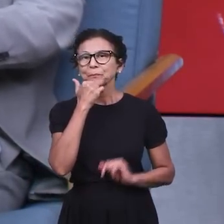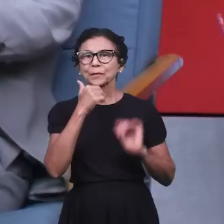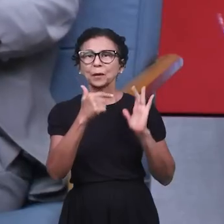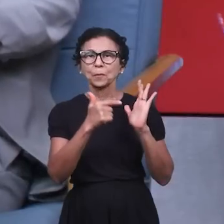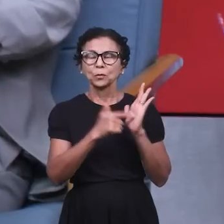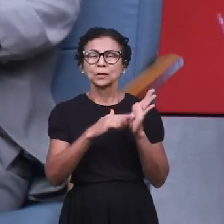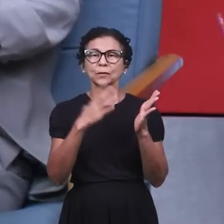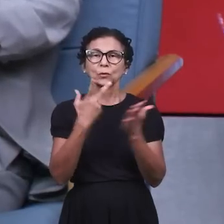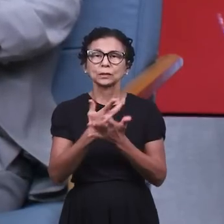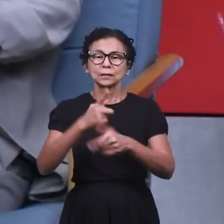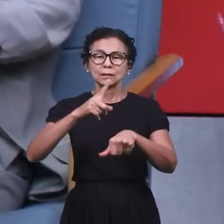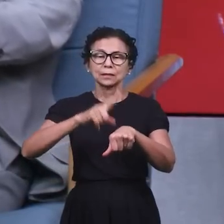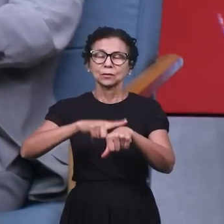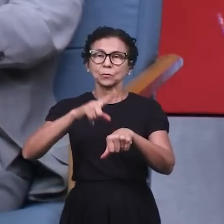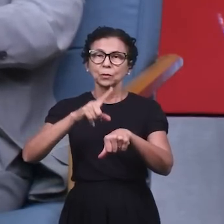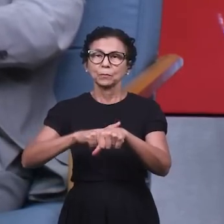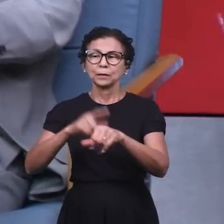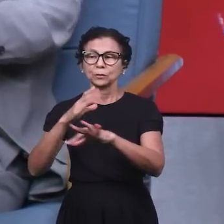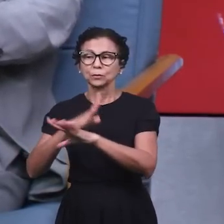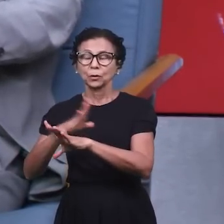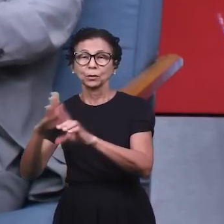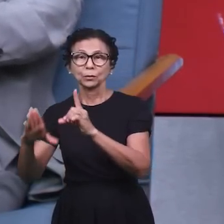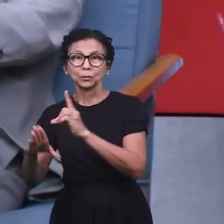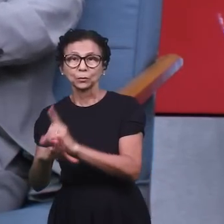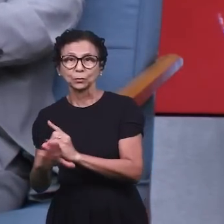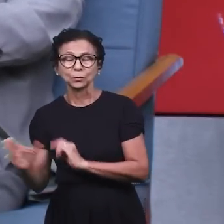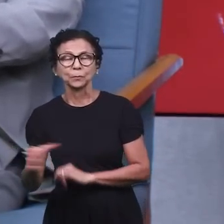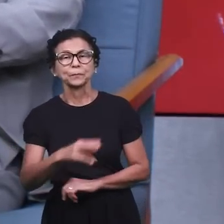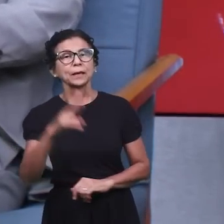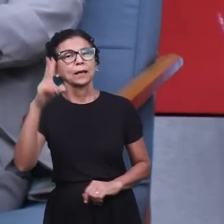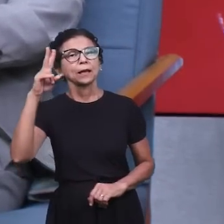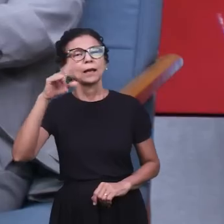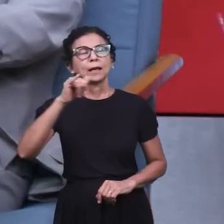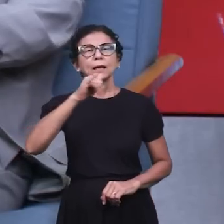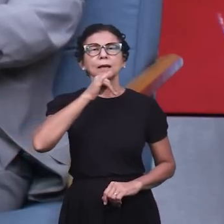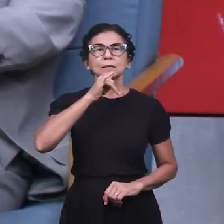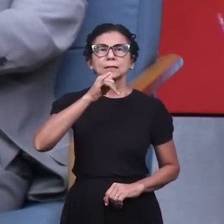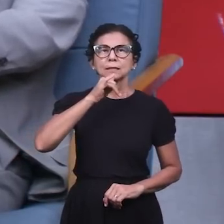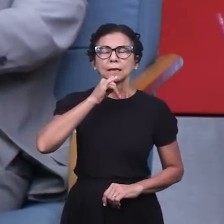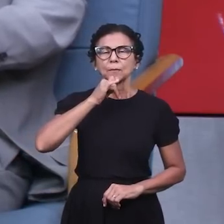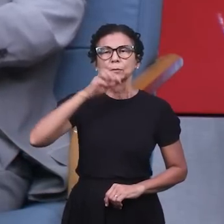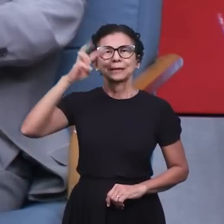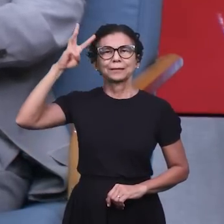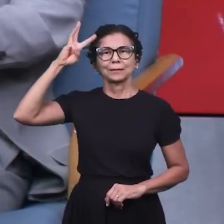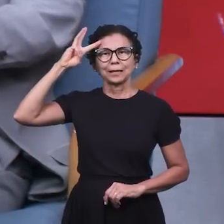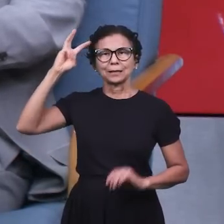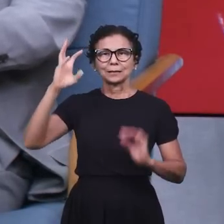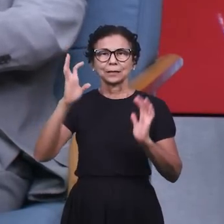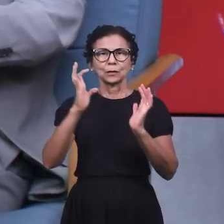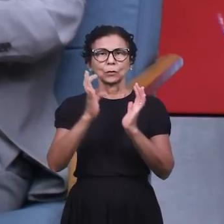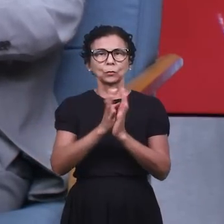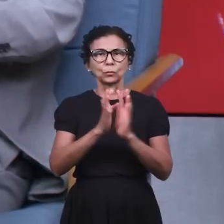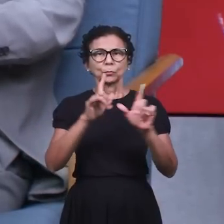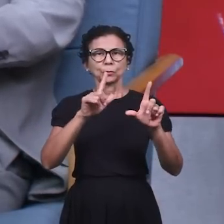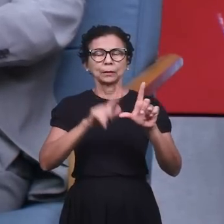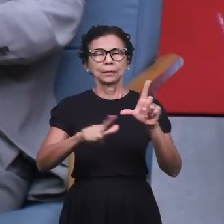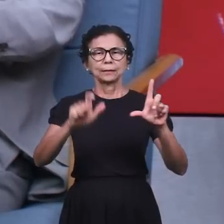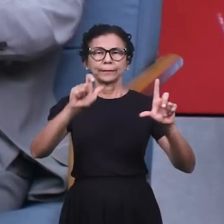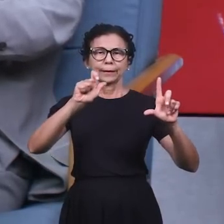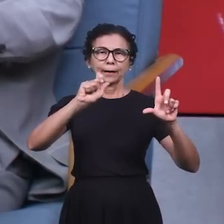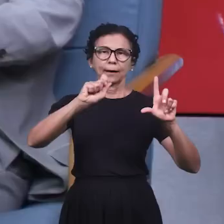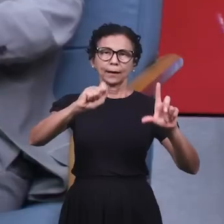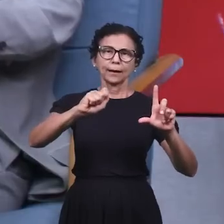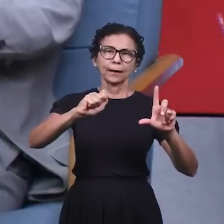assistência daquele dia. Por exemplo, terça-feira é o grupo de assistência A. Então, nessa terça-feira, o